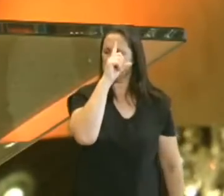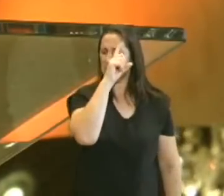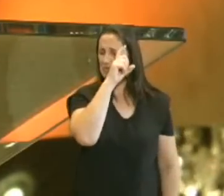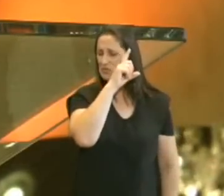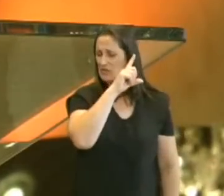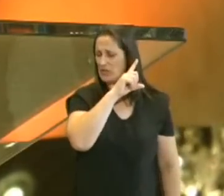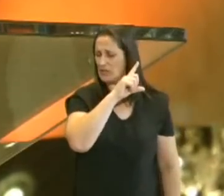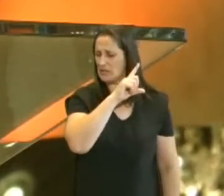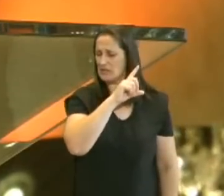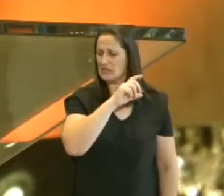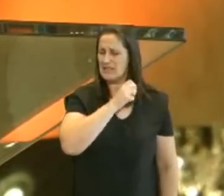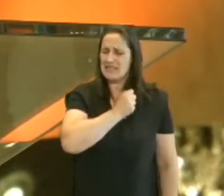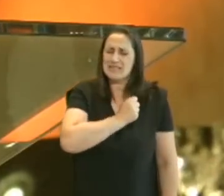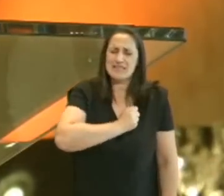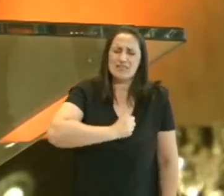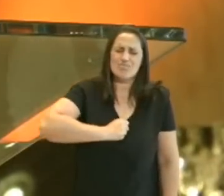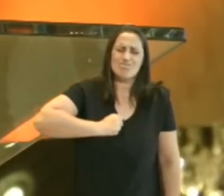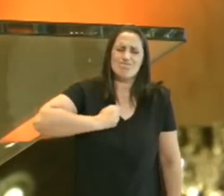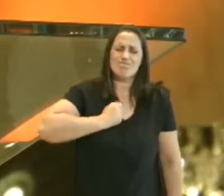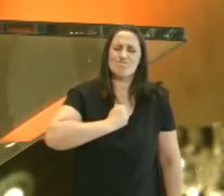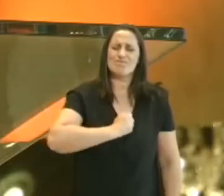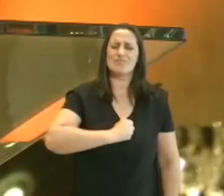de saudades,